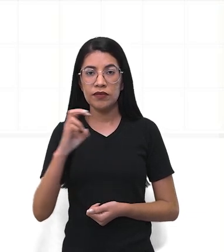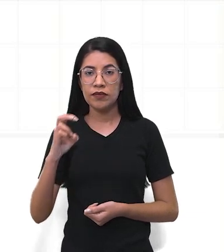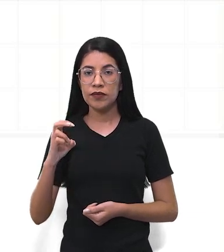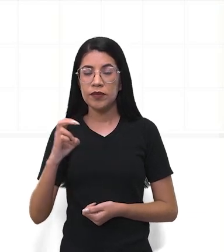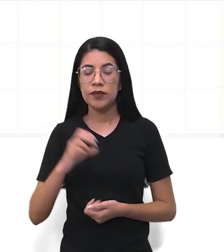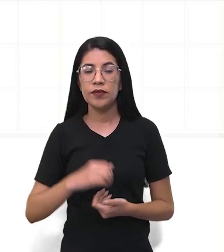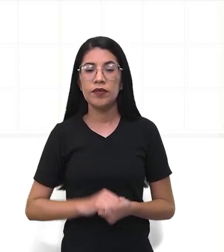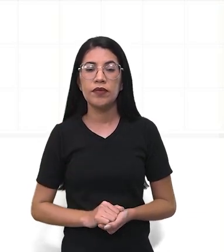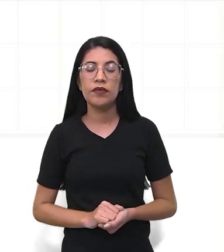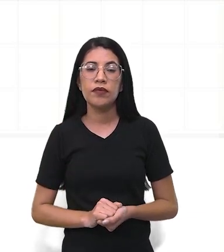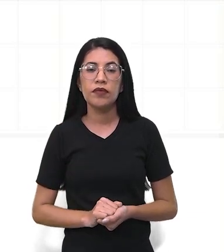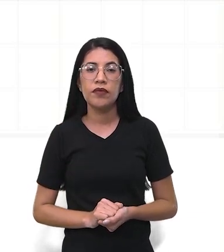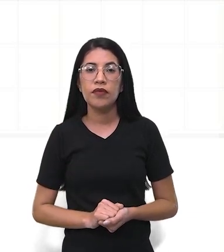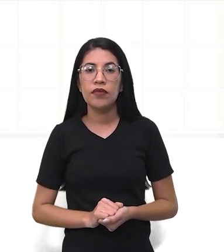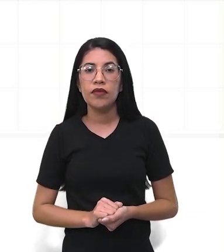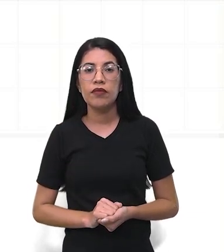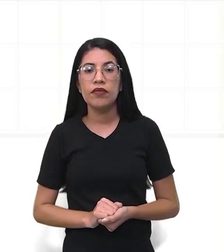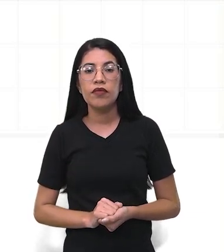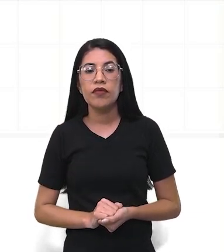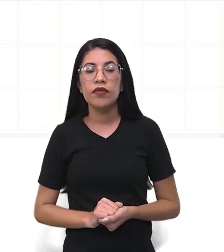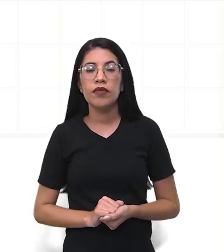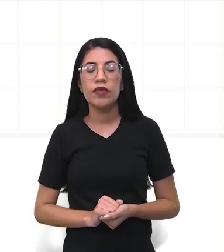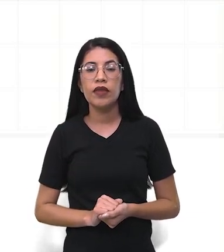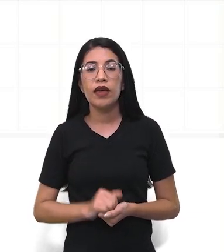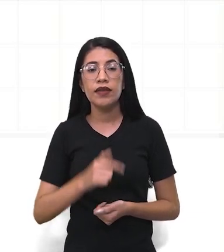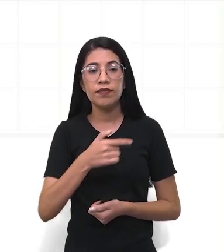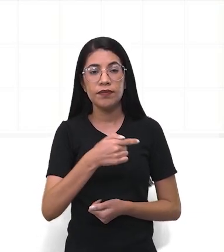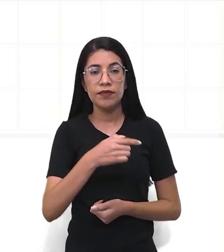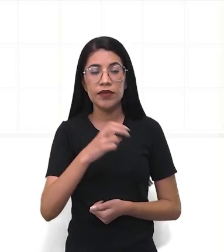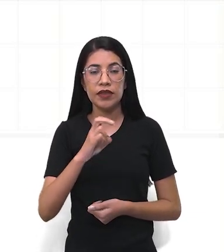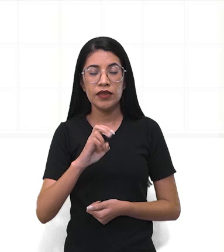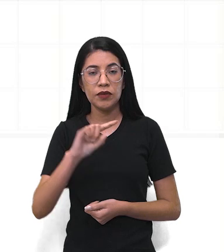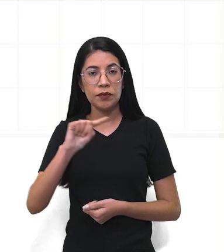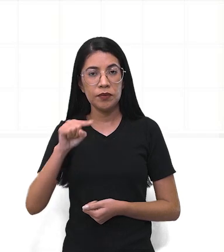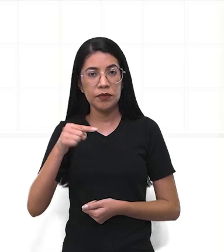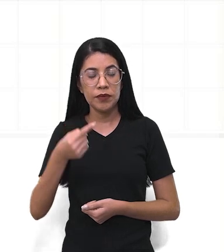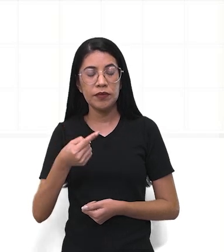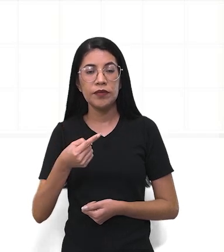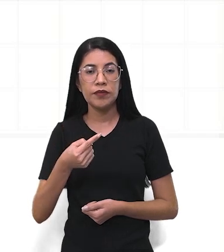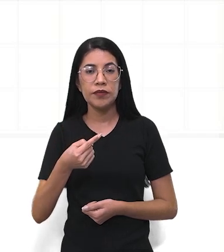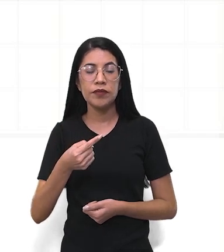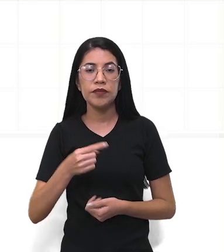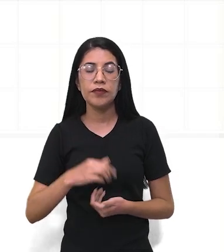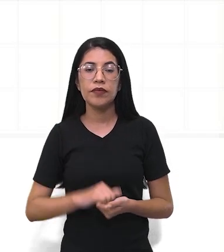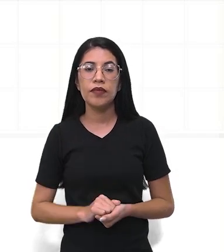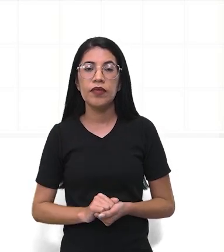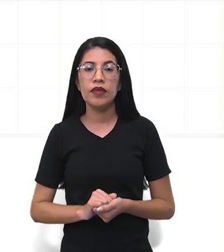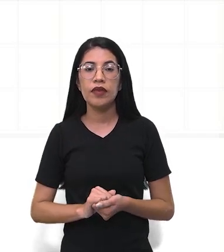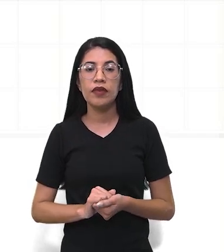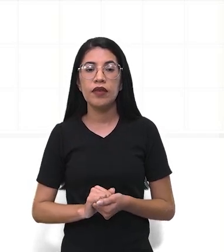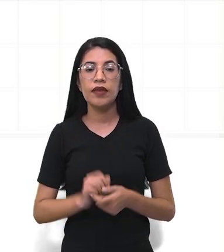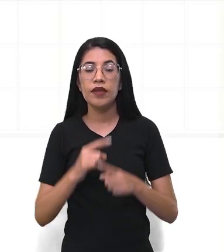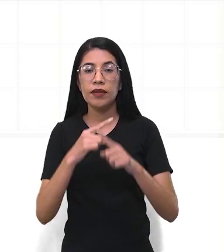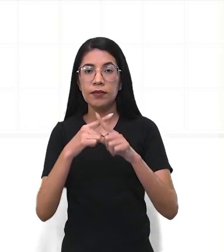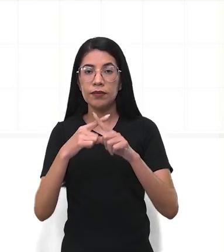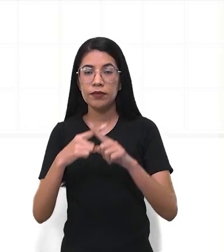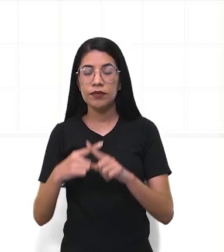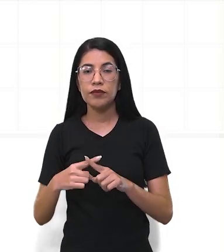0,55. Aí você pega o valor do veículo, que é 75 mil, né, o valor inicial, e